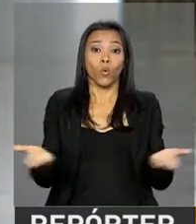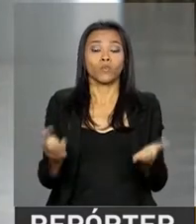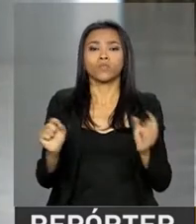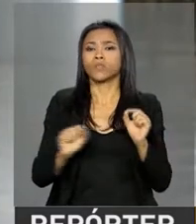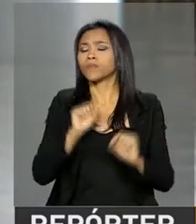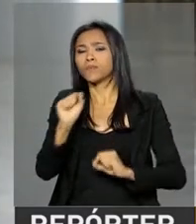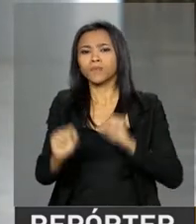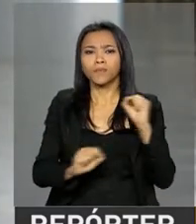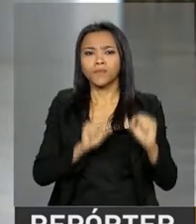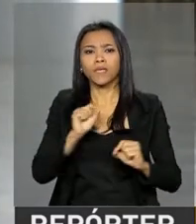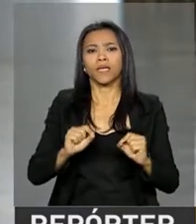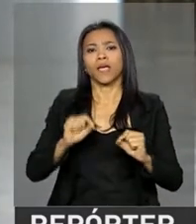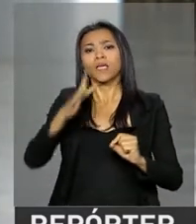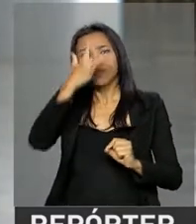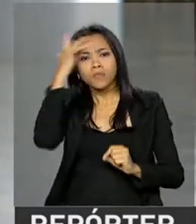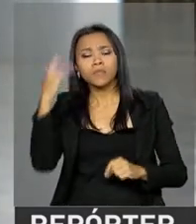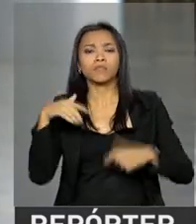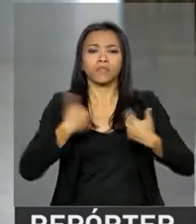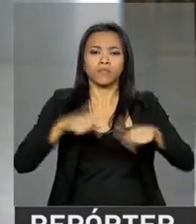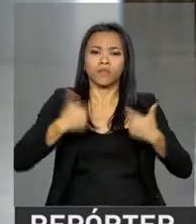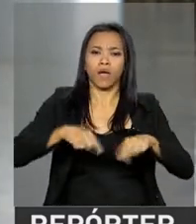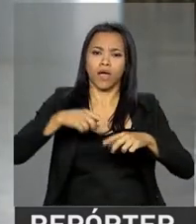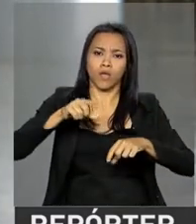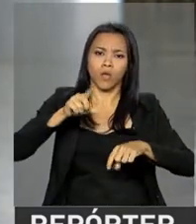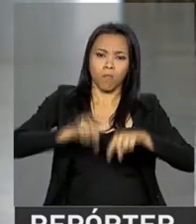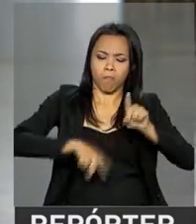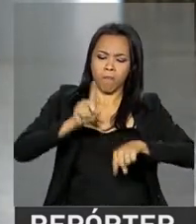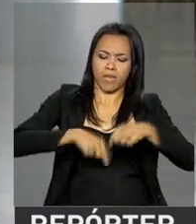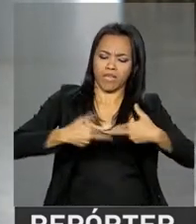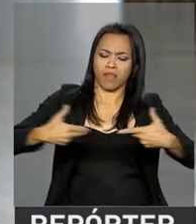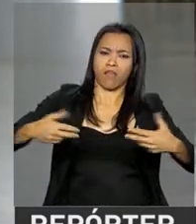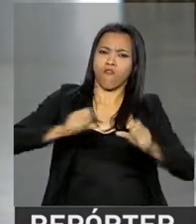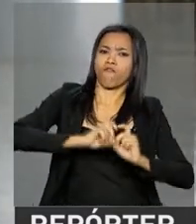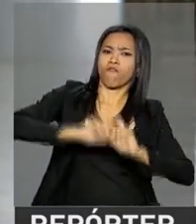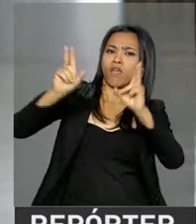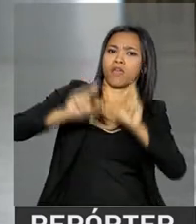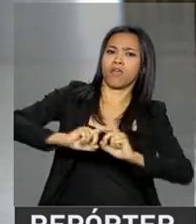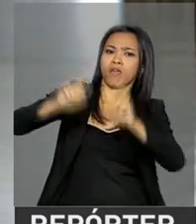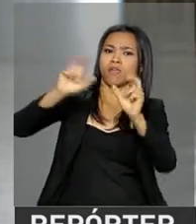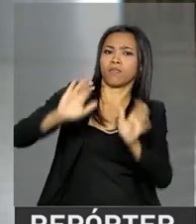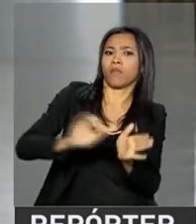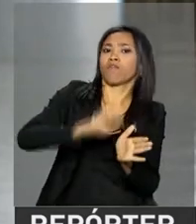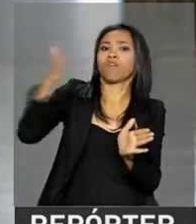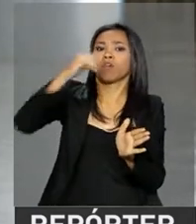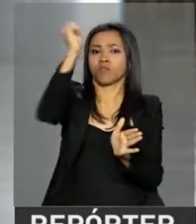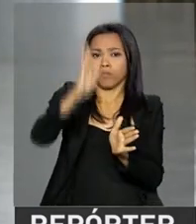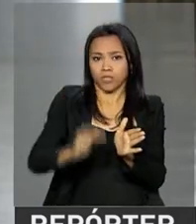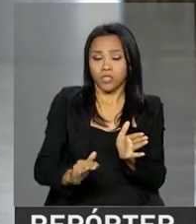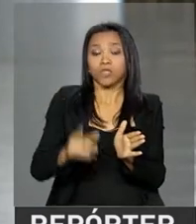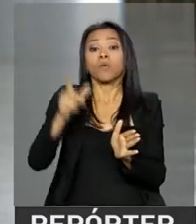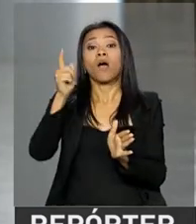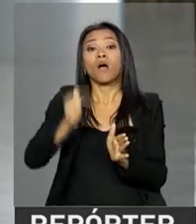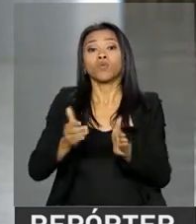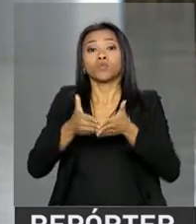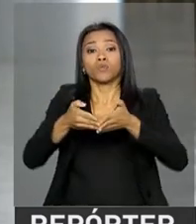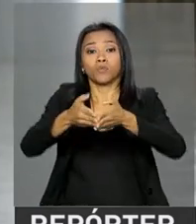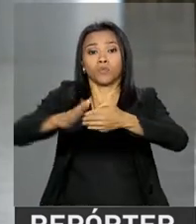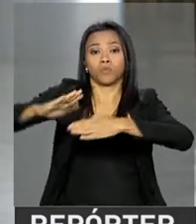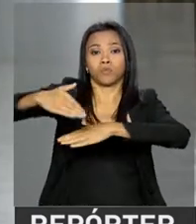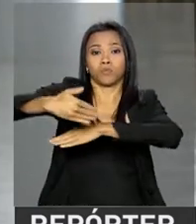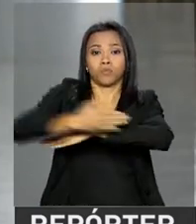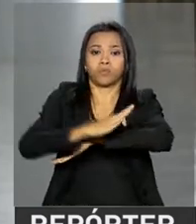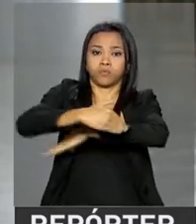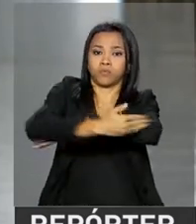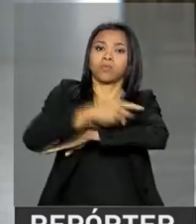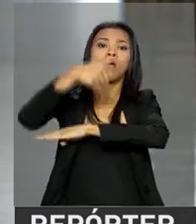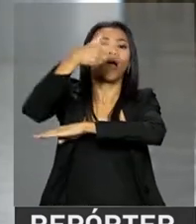Carol, os exportadores brasileiros que embarcam suas cargas pelo Porto de Santos ou que vendem seus produtos